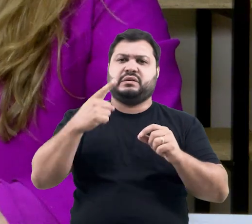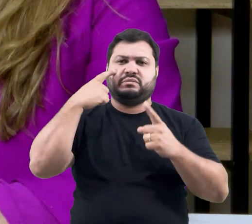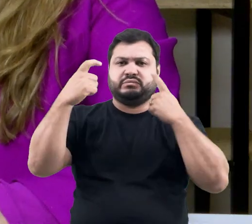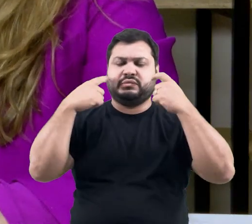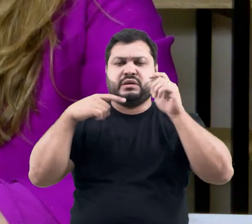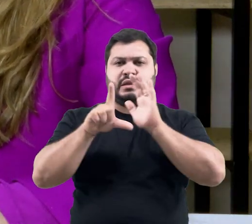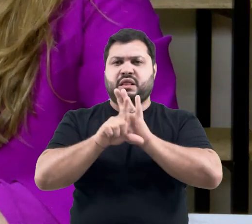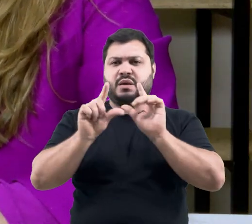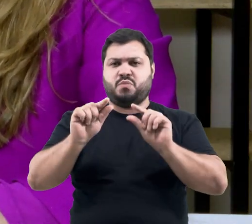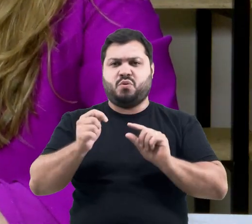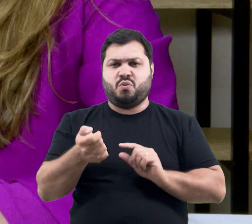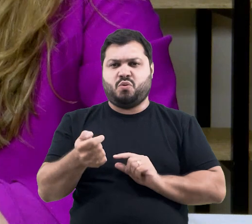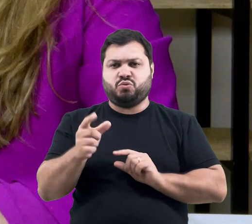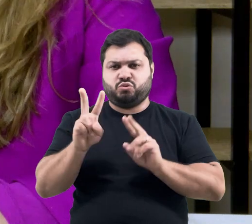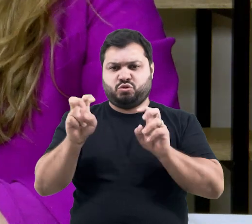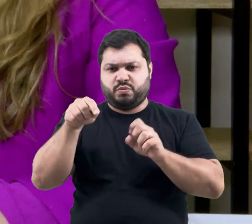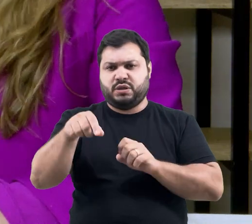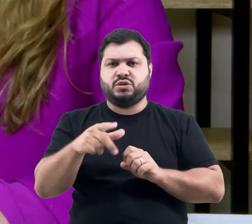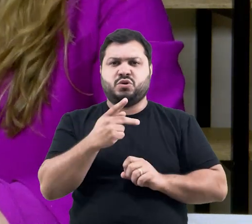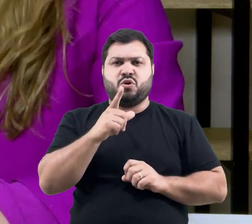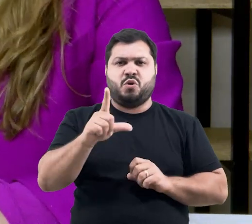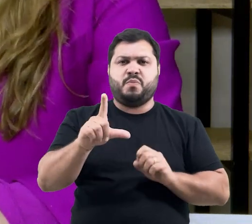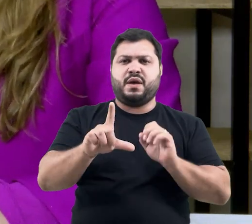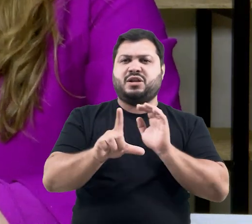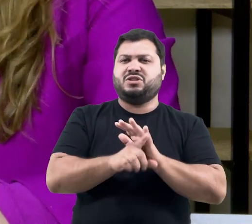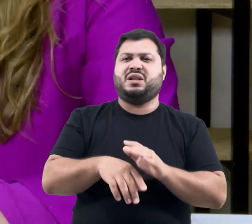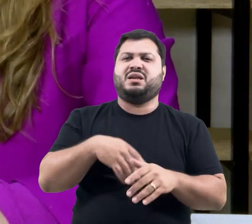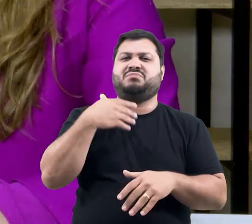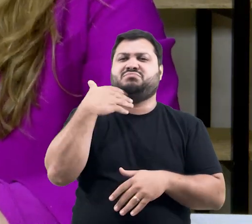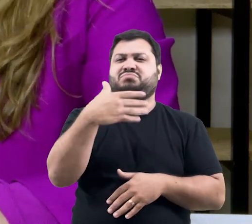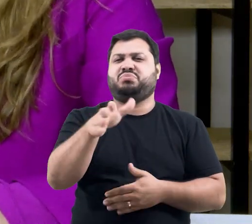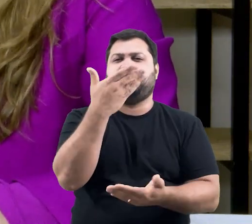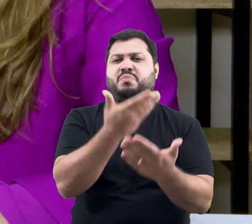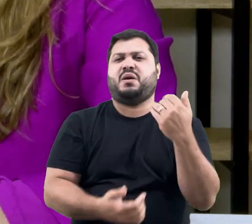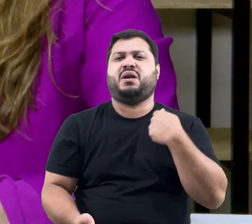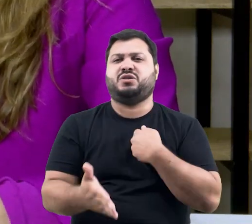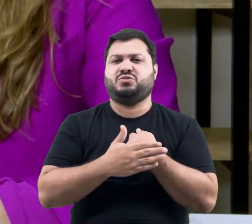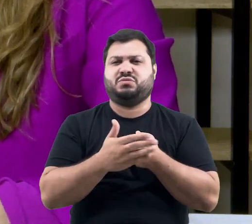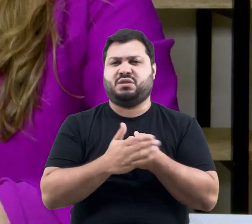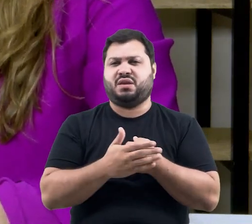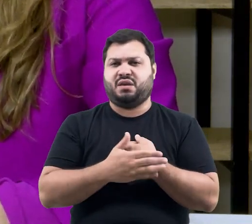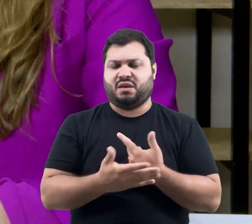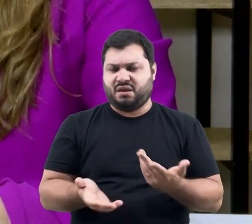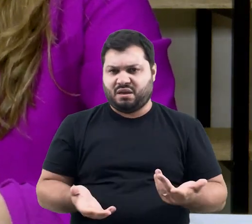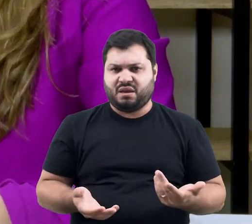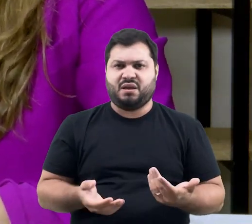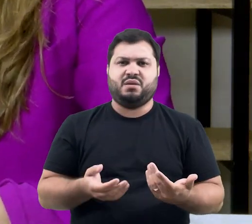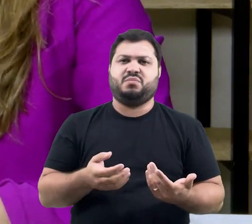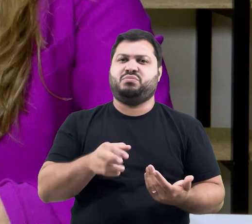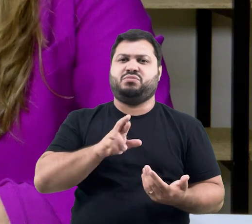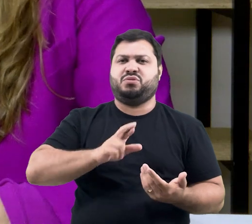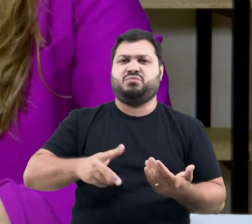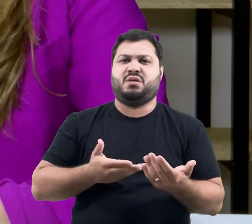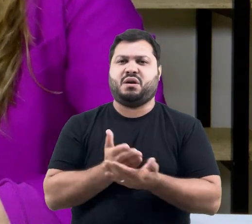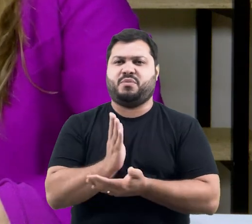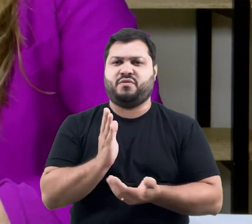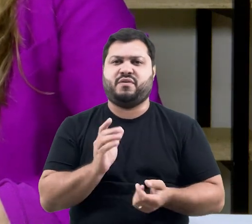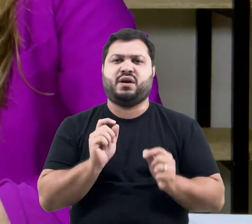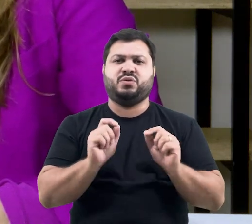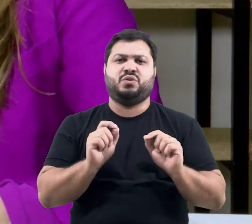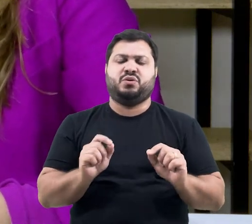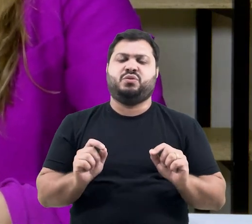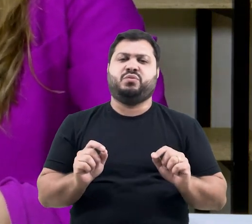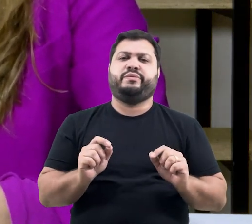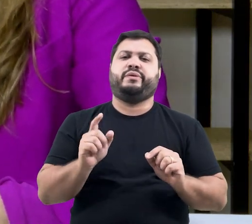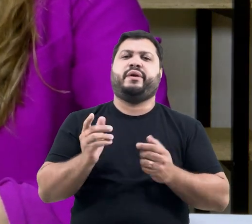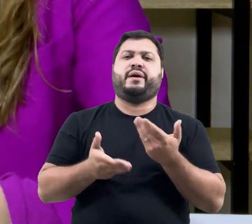legisla muito pouco sobre essa matéria. Os projetos de lei no Brasil caducam, ou seja, perdem a validade sem serem